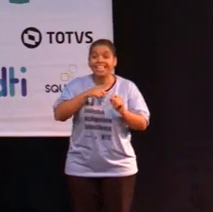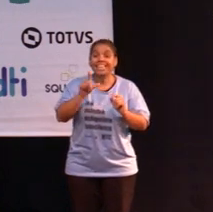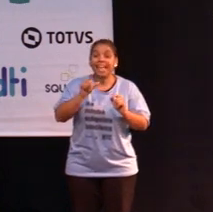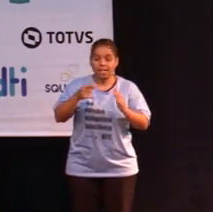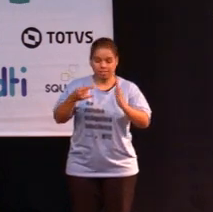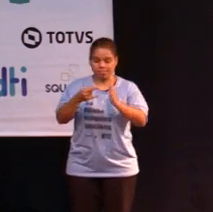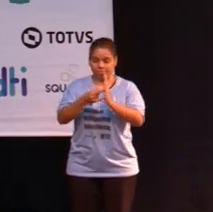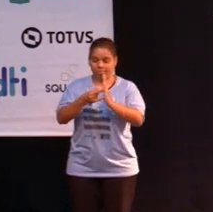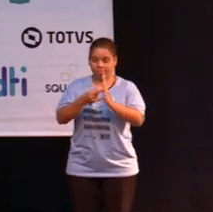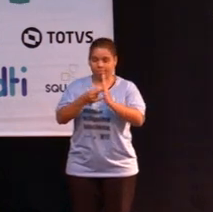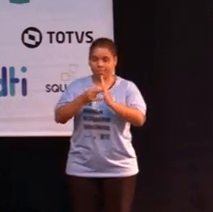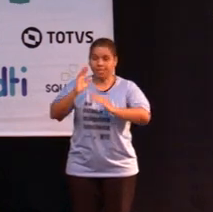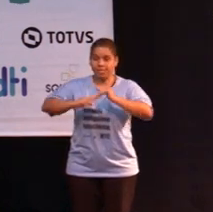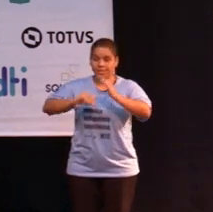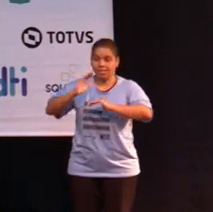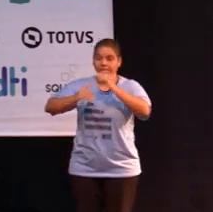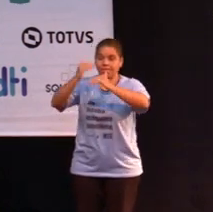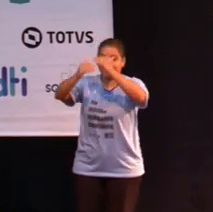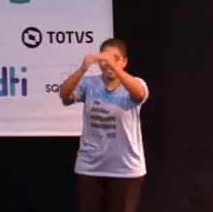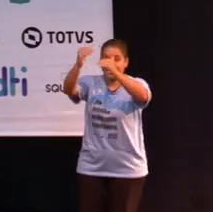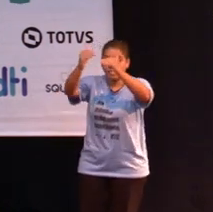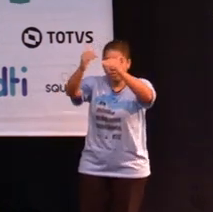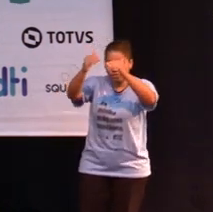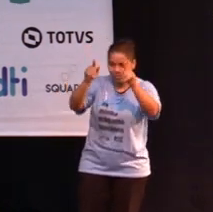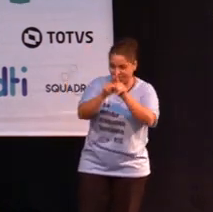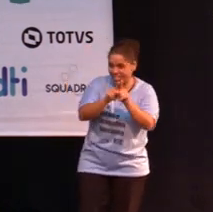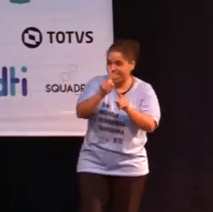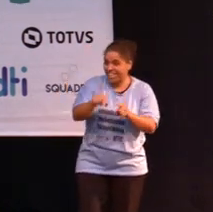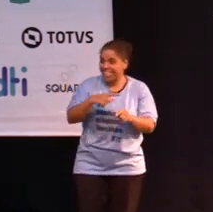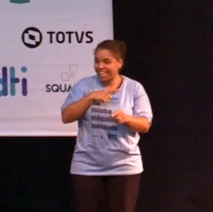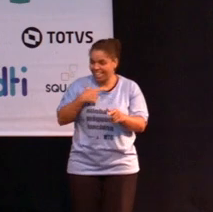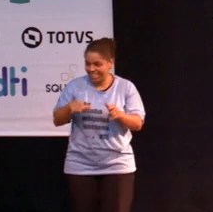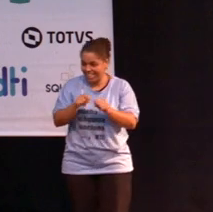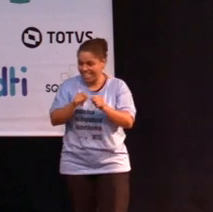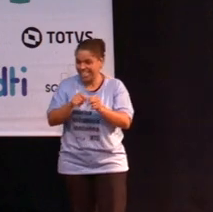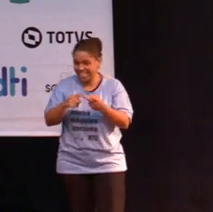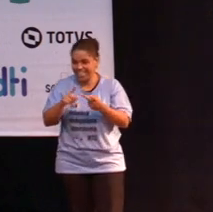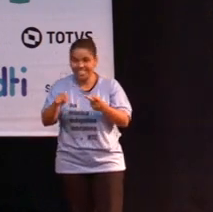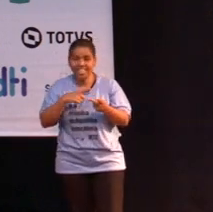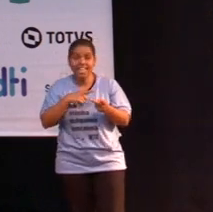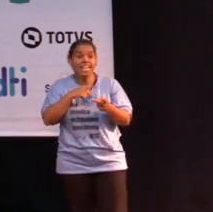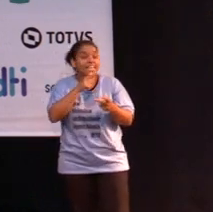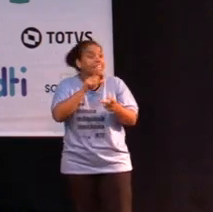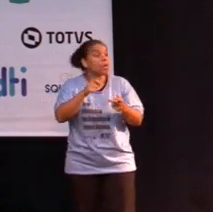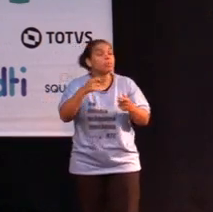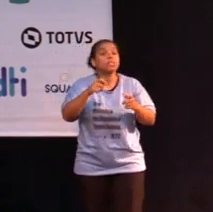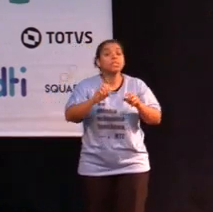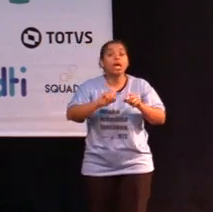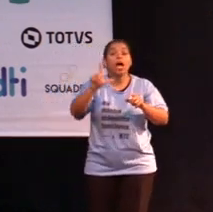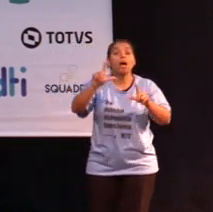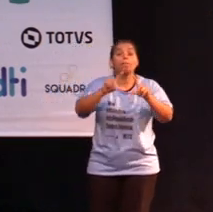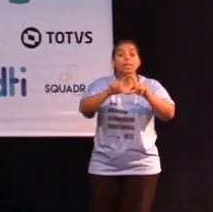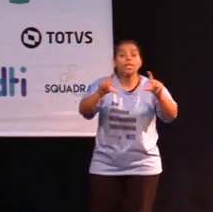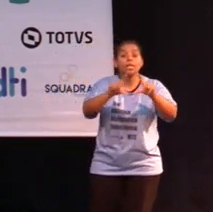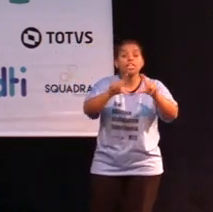têm depois da ticket quem é que precisa brit kit para fazer depois levanta a mão